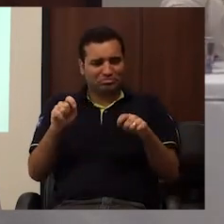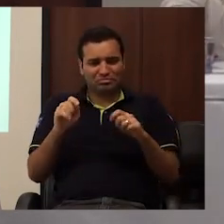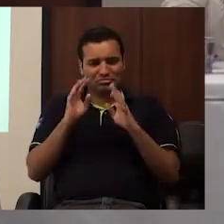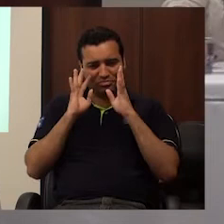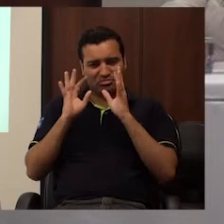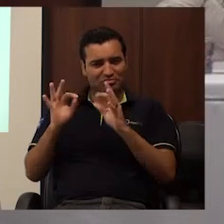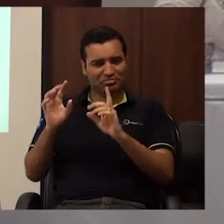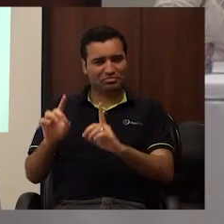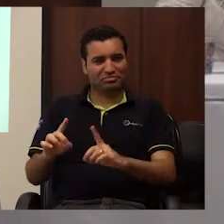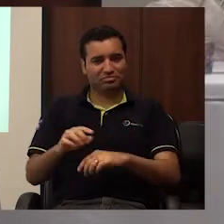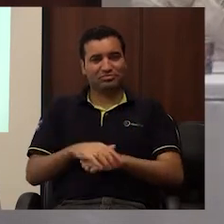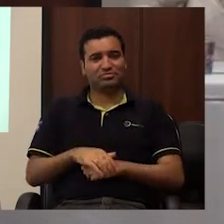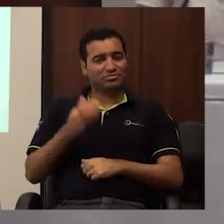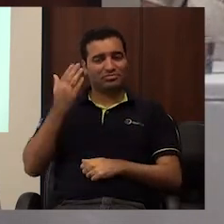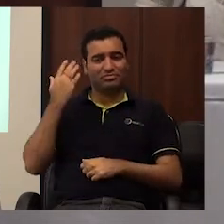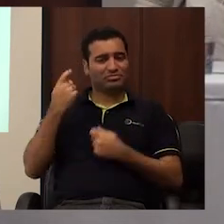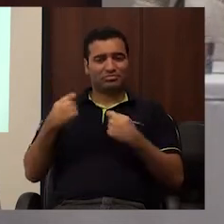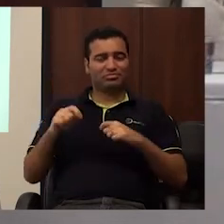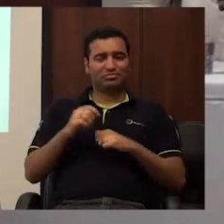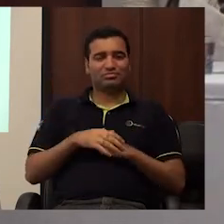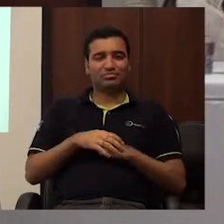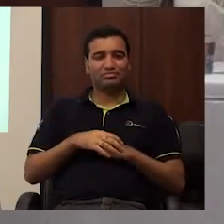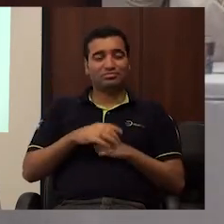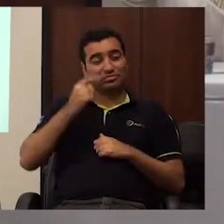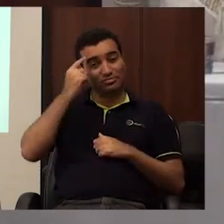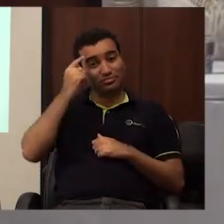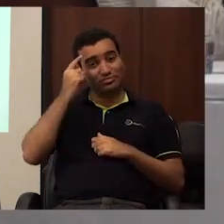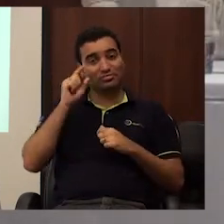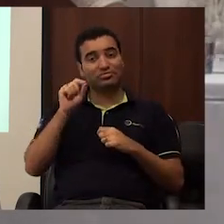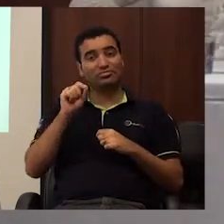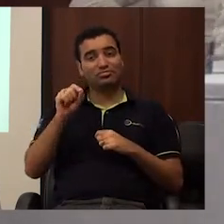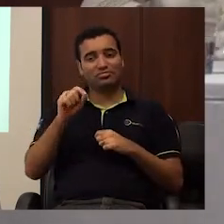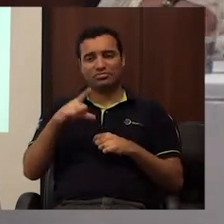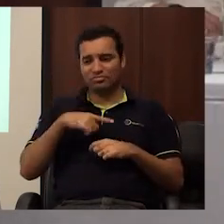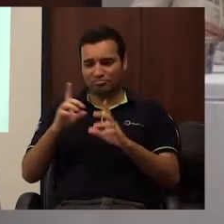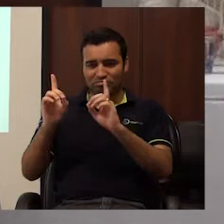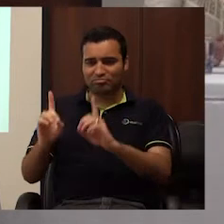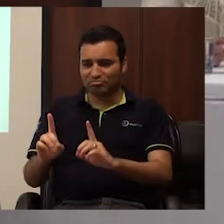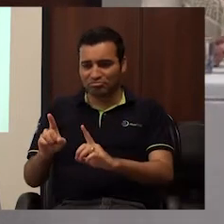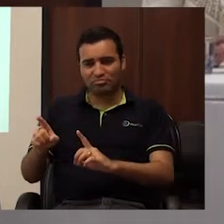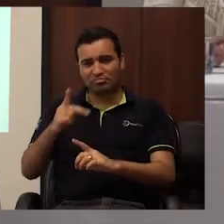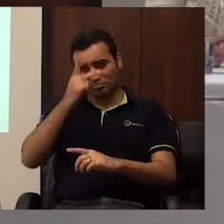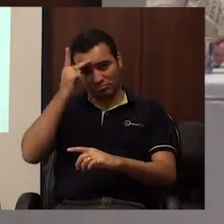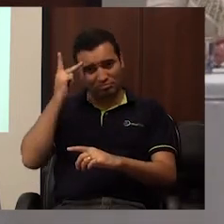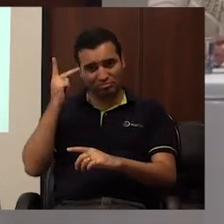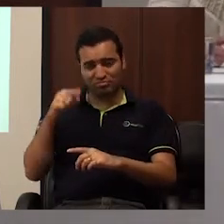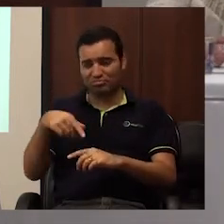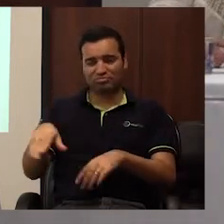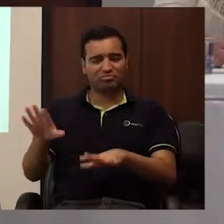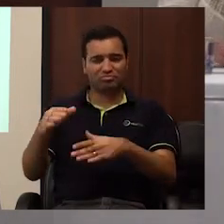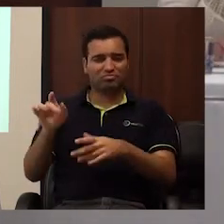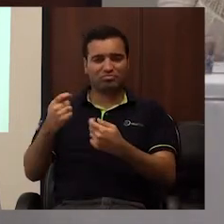a essas pessoas. Acreditava-se até que em tendo deficiência, as pessoas eram passíveis do processo